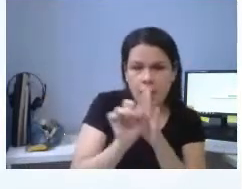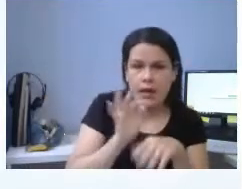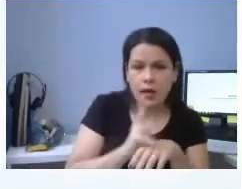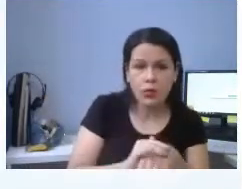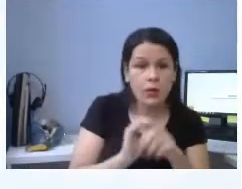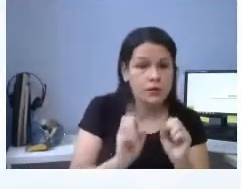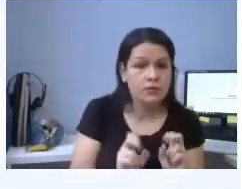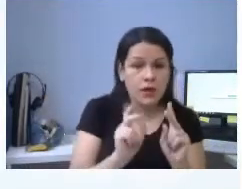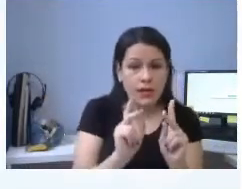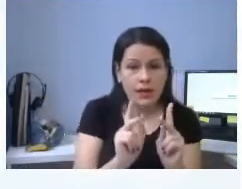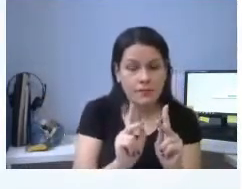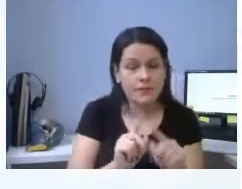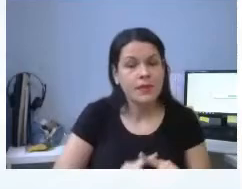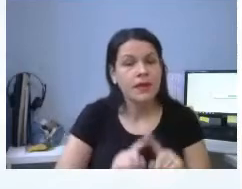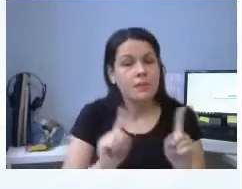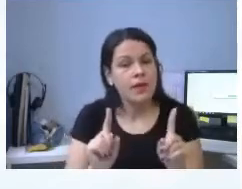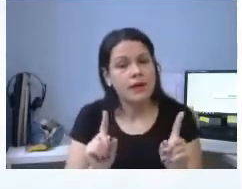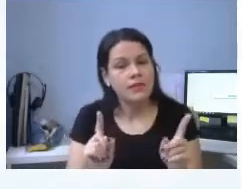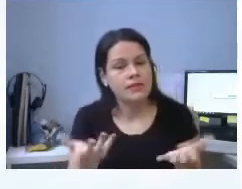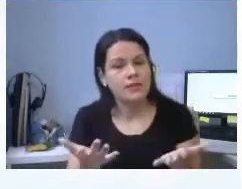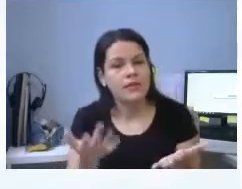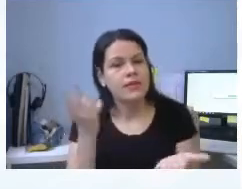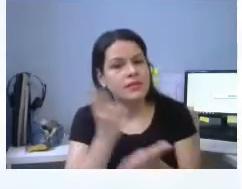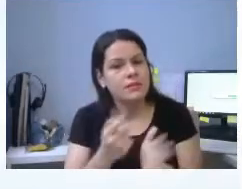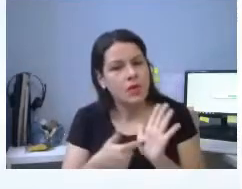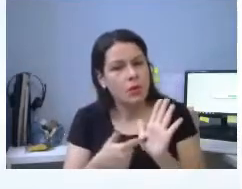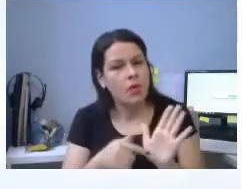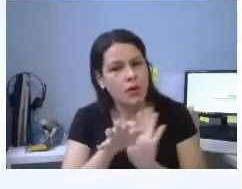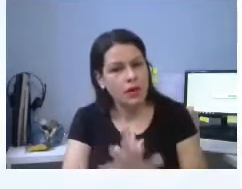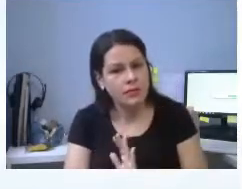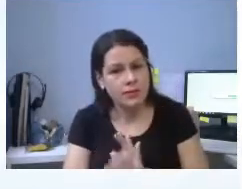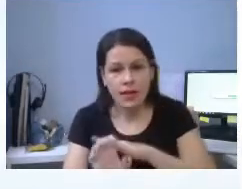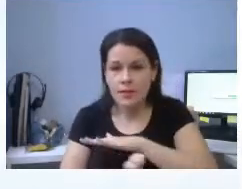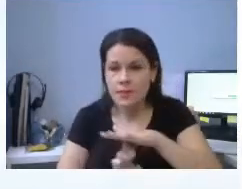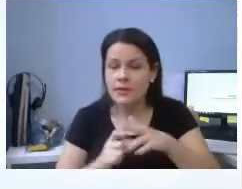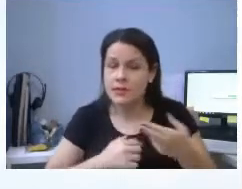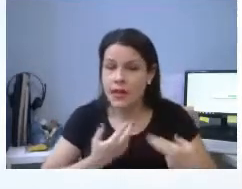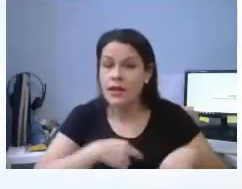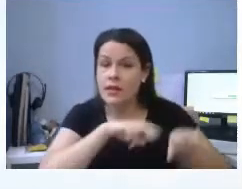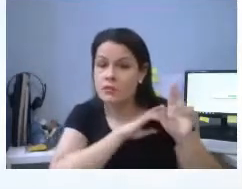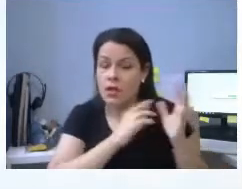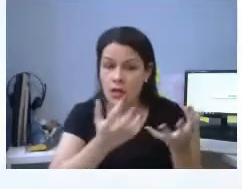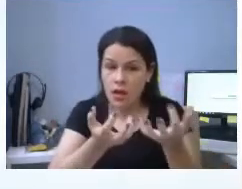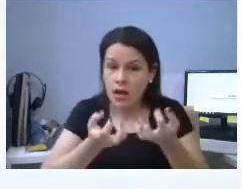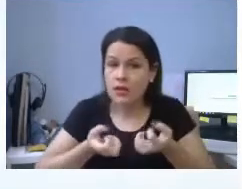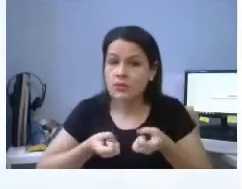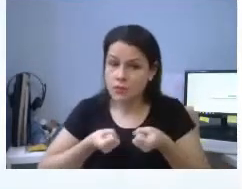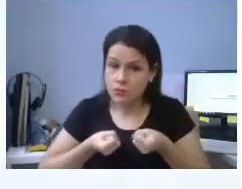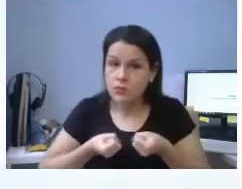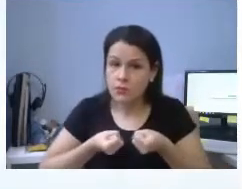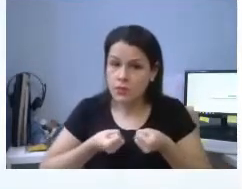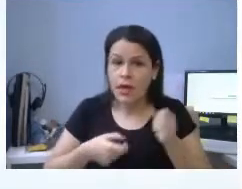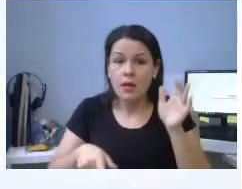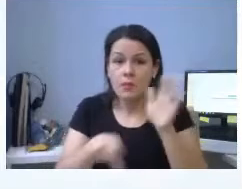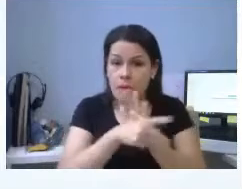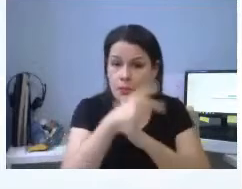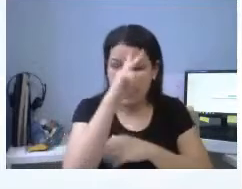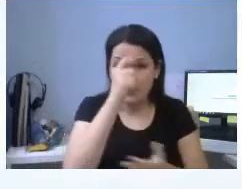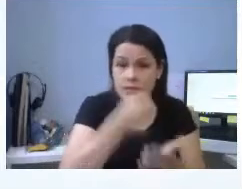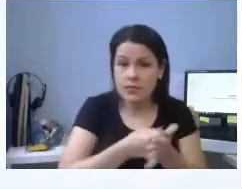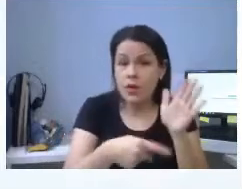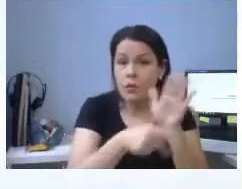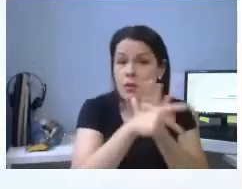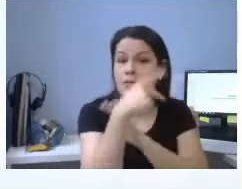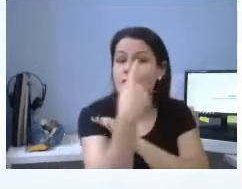tudo mais. Então, ao determinar isso, a empresa tem toda a responsabilidade, é uma decisão dela, não